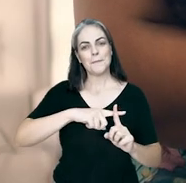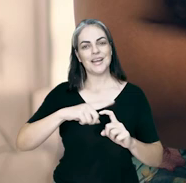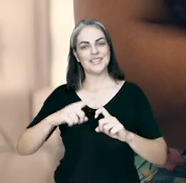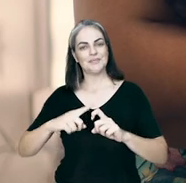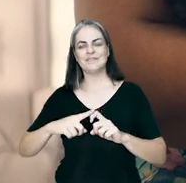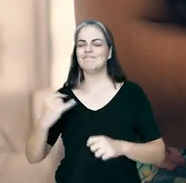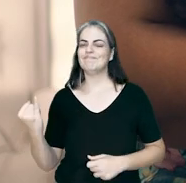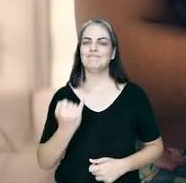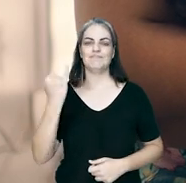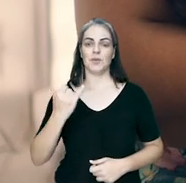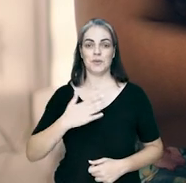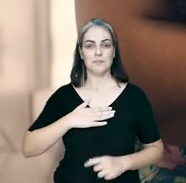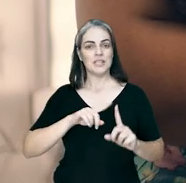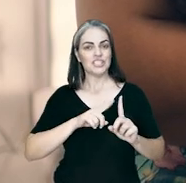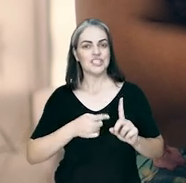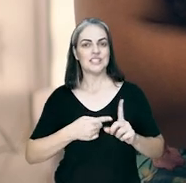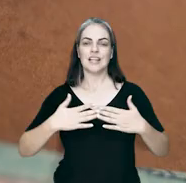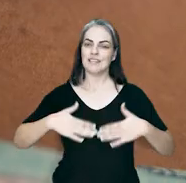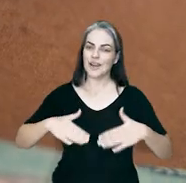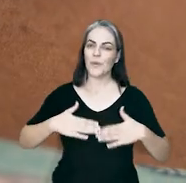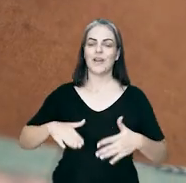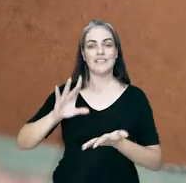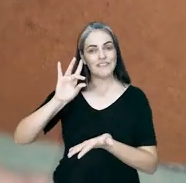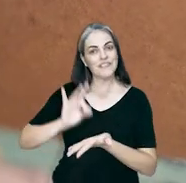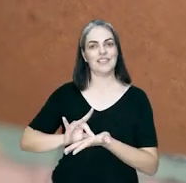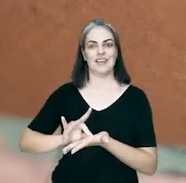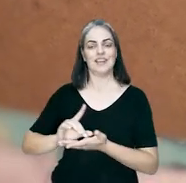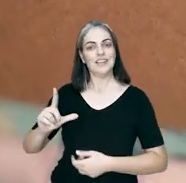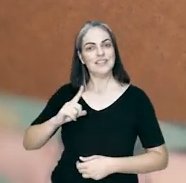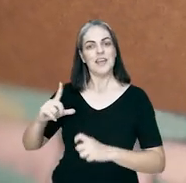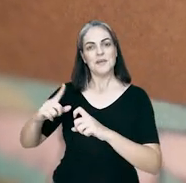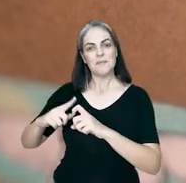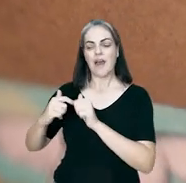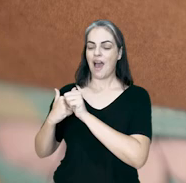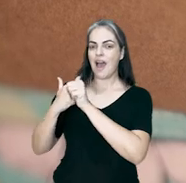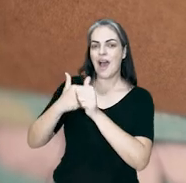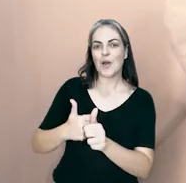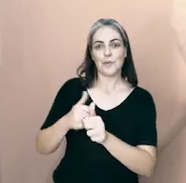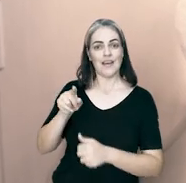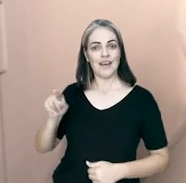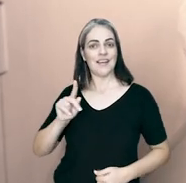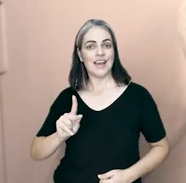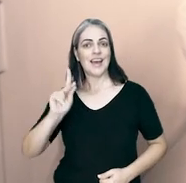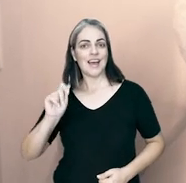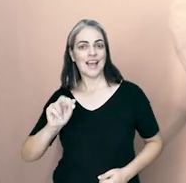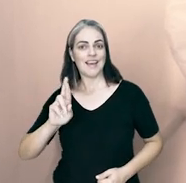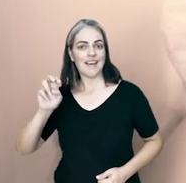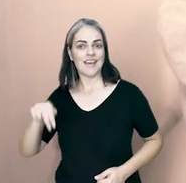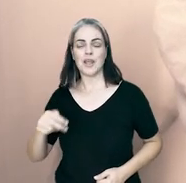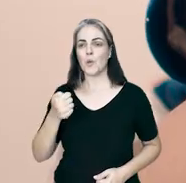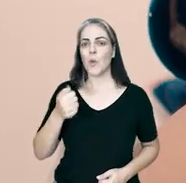foi essencial para eu ter uma gestação mais tranquila, de verdade. De ter uma médica assim me acompanhando, a Karen me